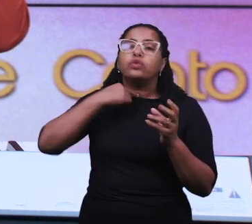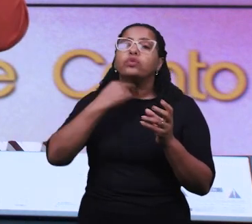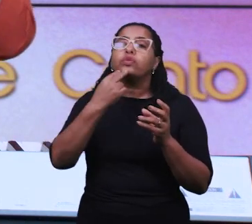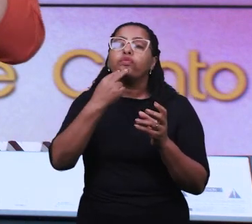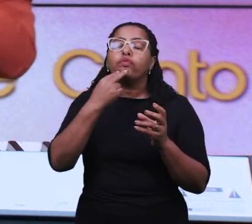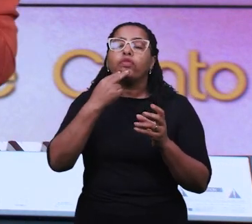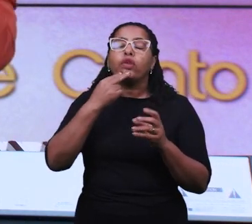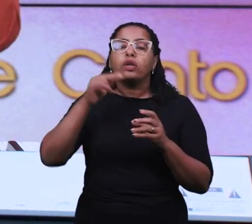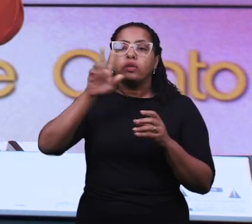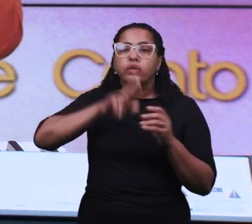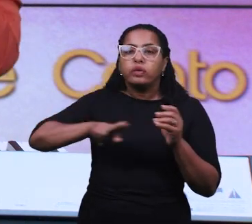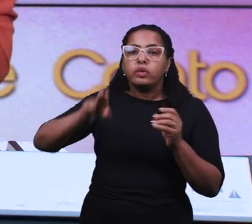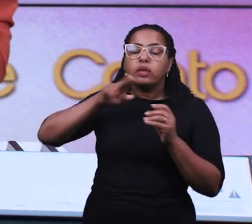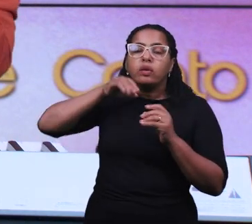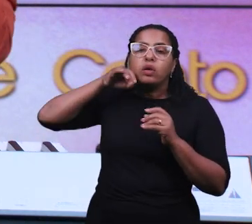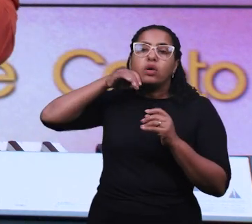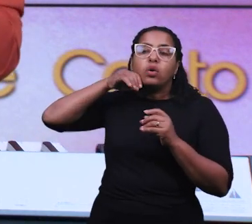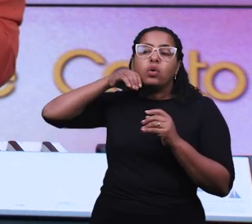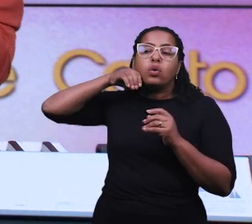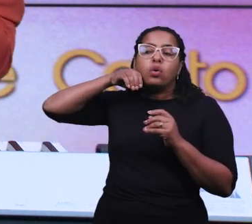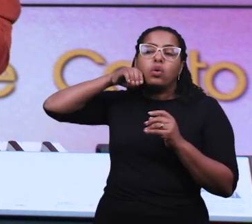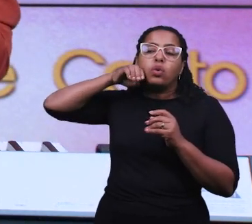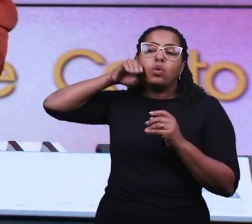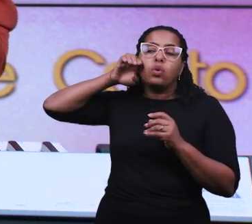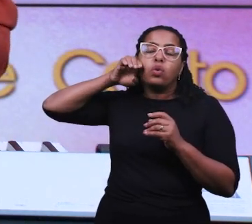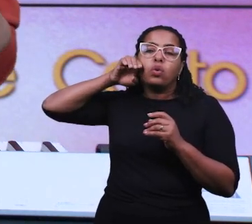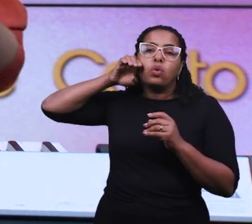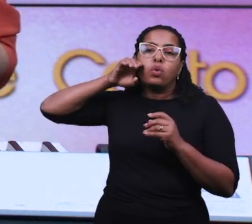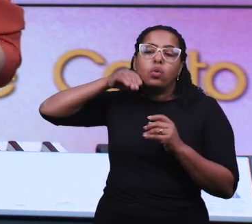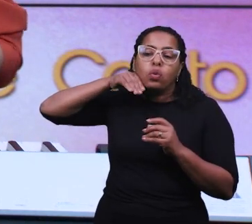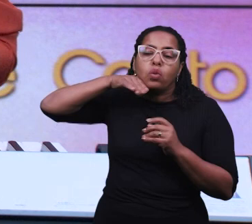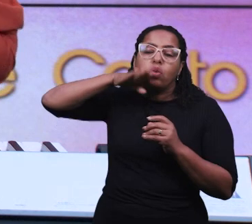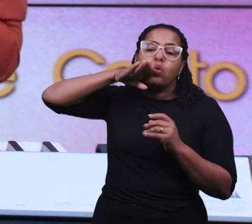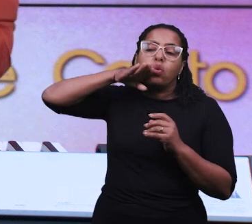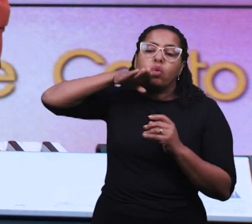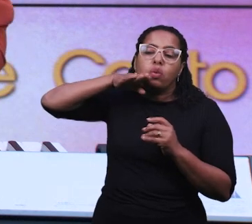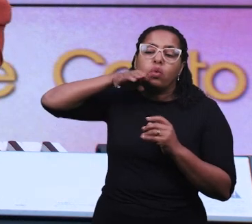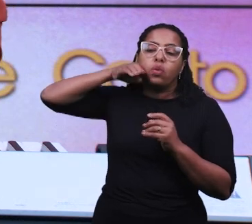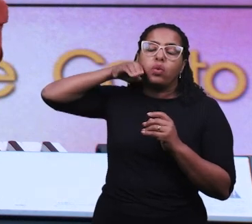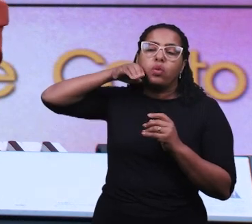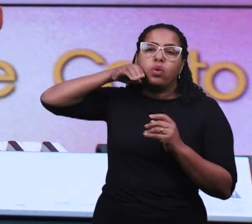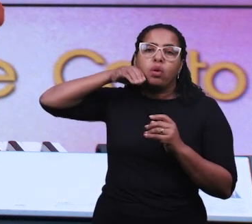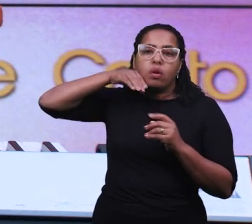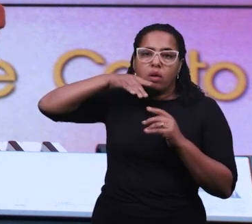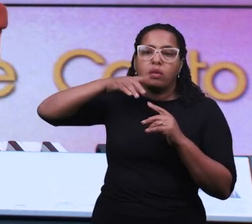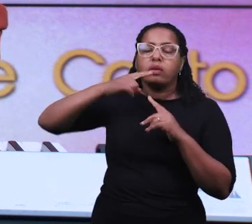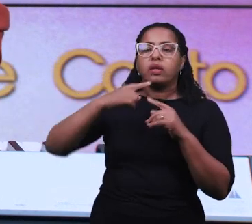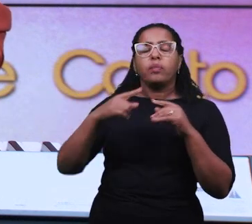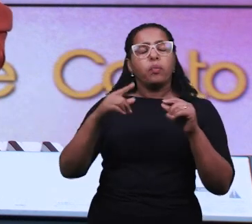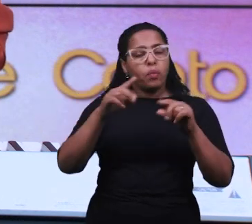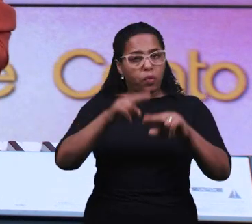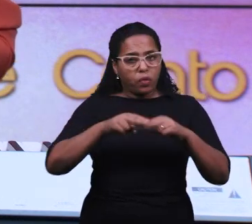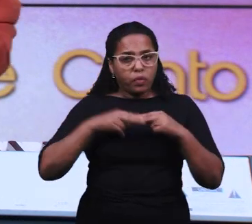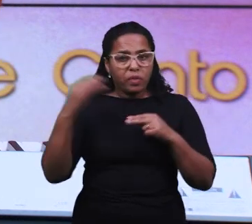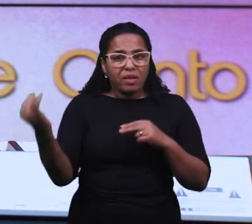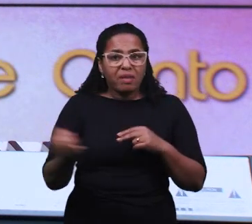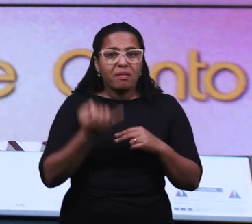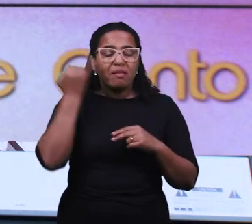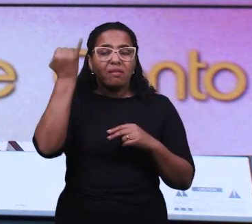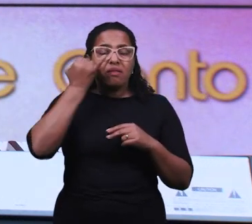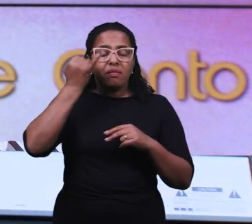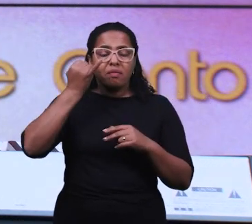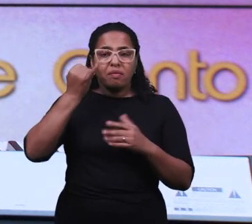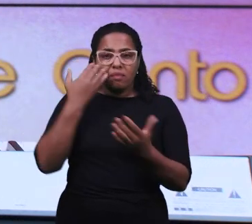de articular, de mover o som, e por isso é importante estudarmos as vogais, que